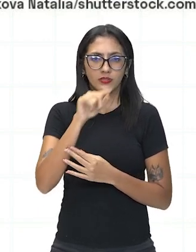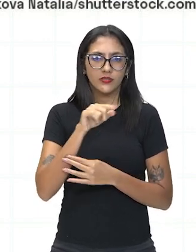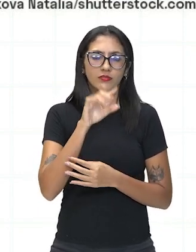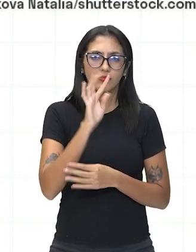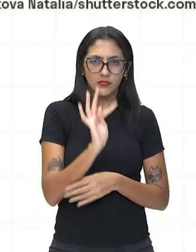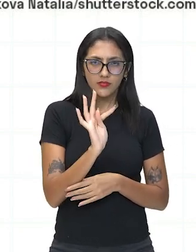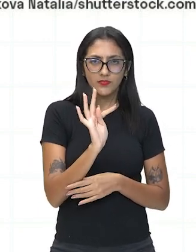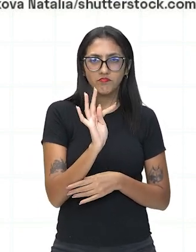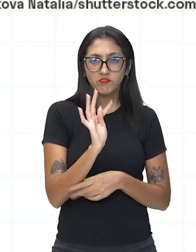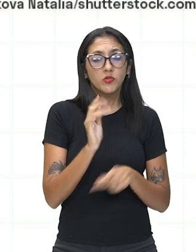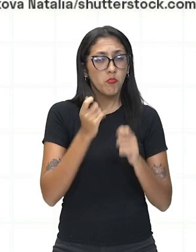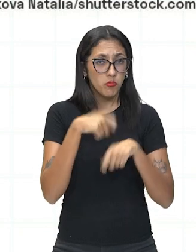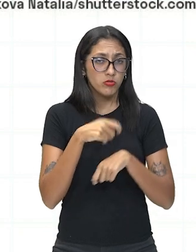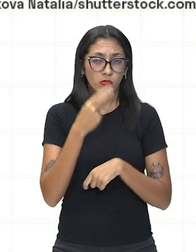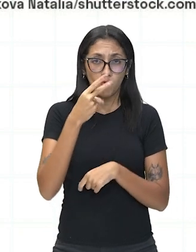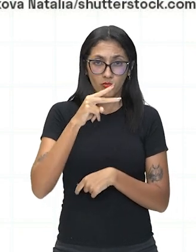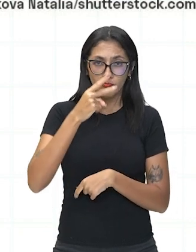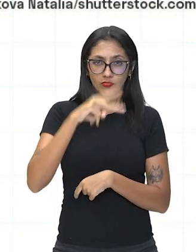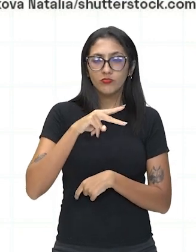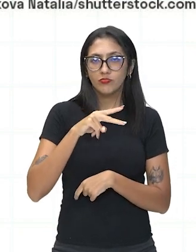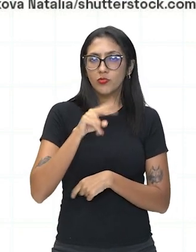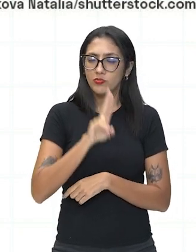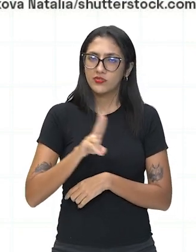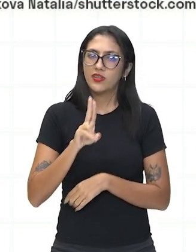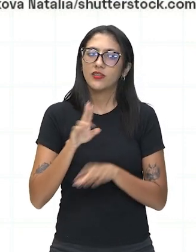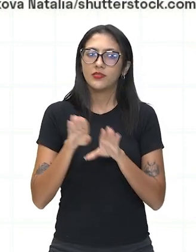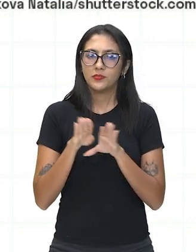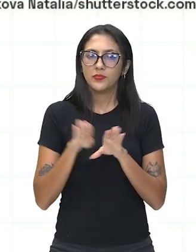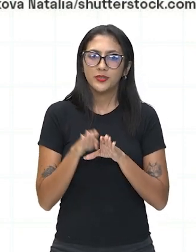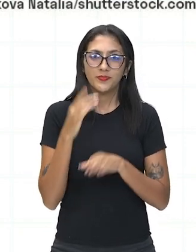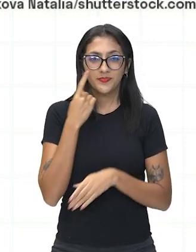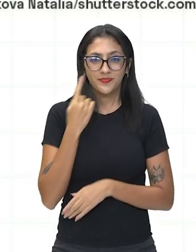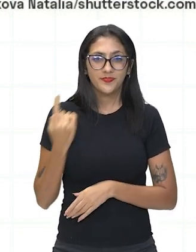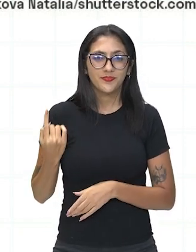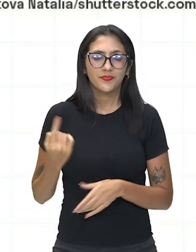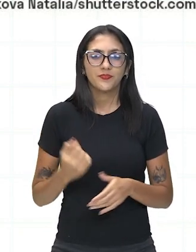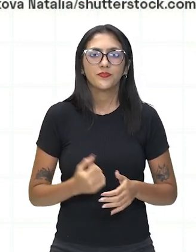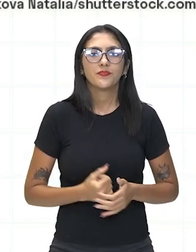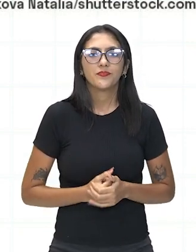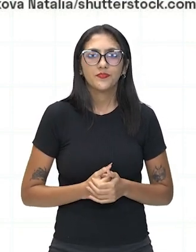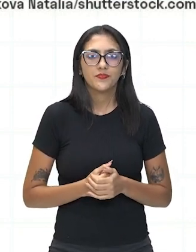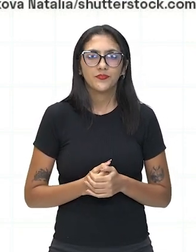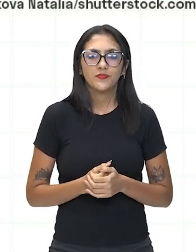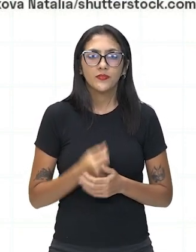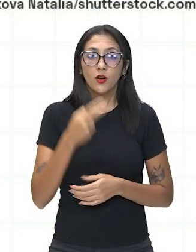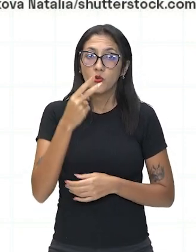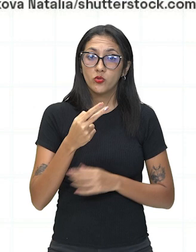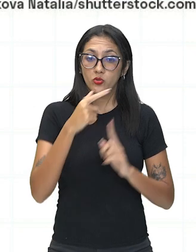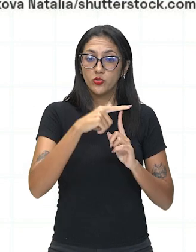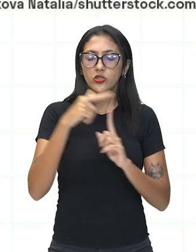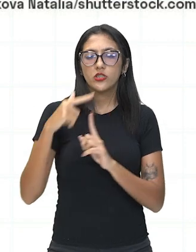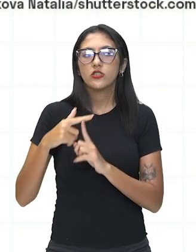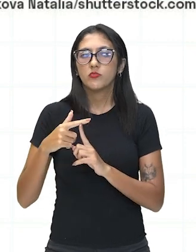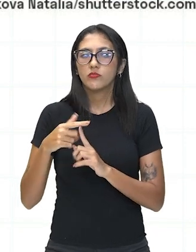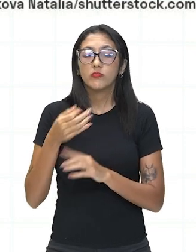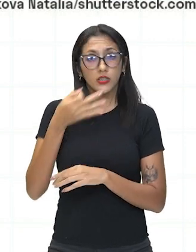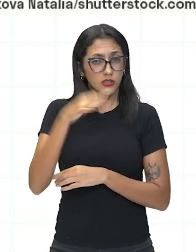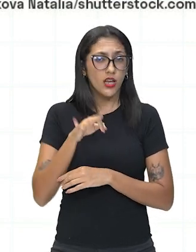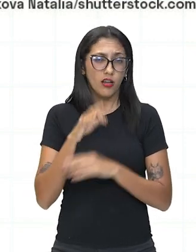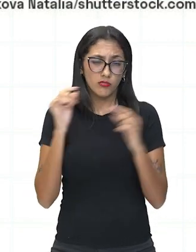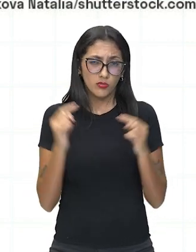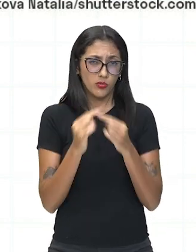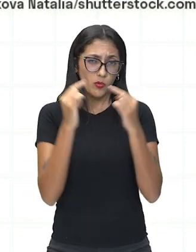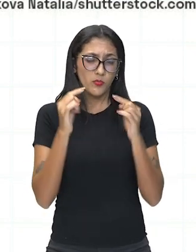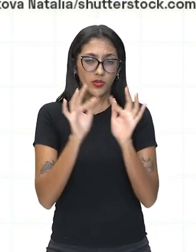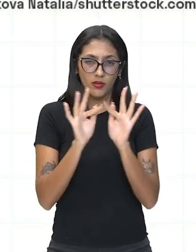Ok? Prontinho. Bonito aí, ó. Forma contraída da negativa. He